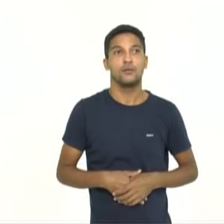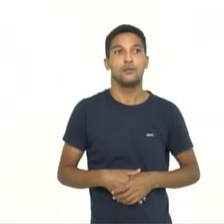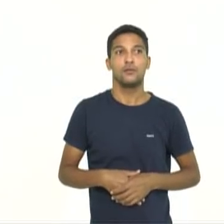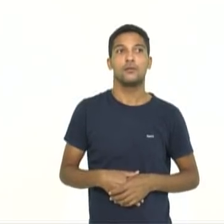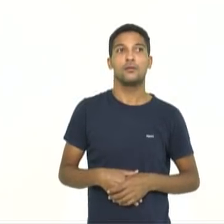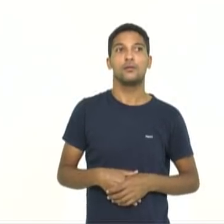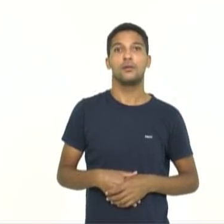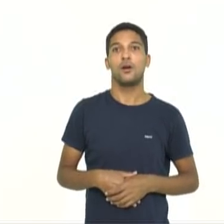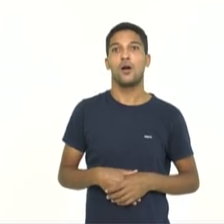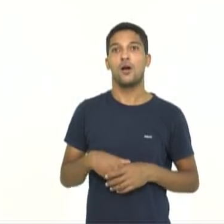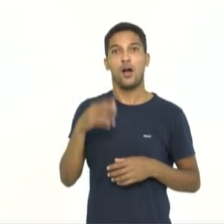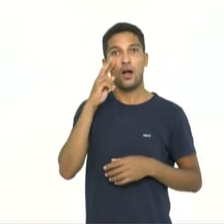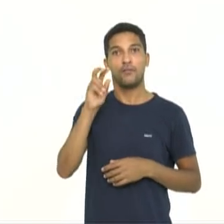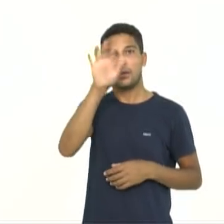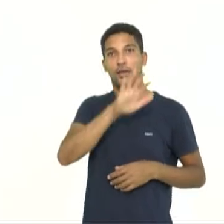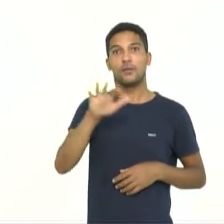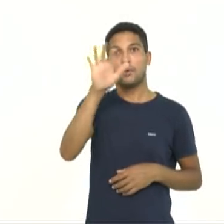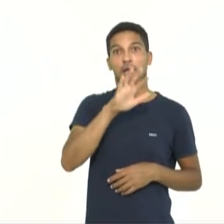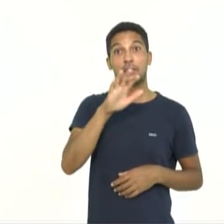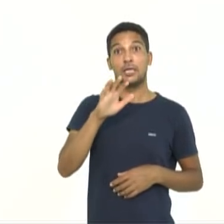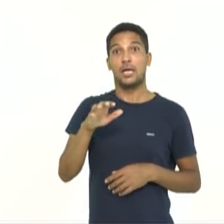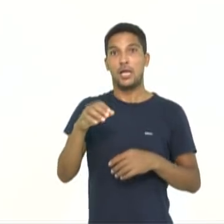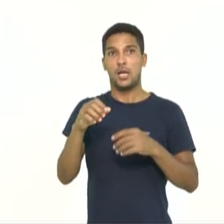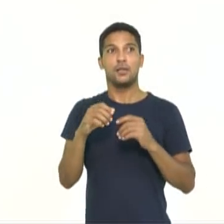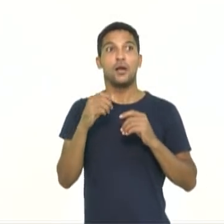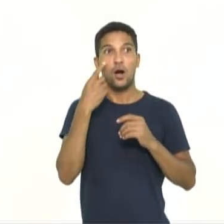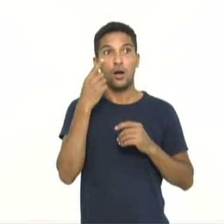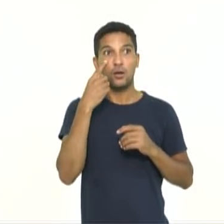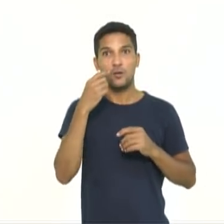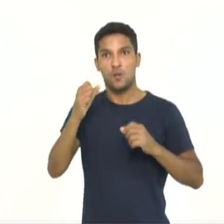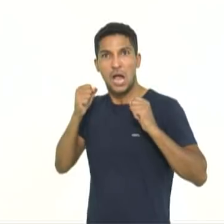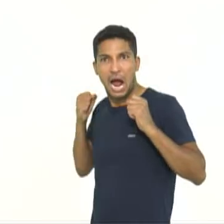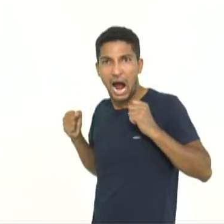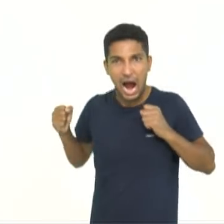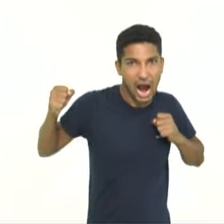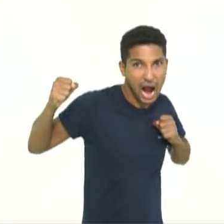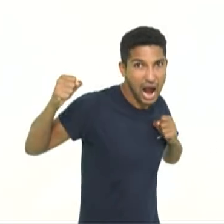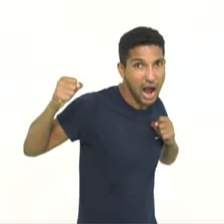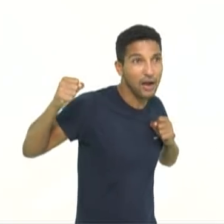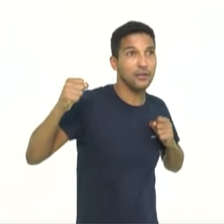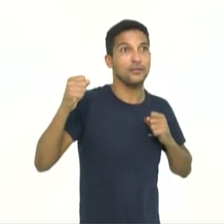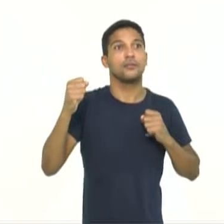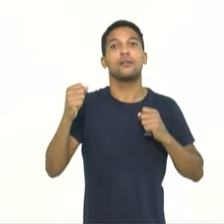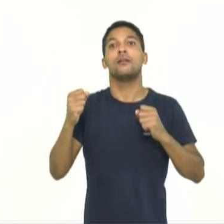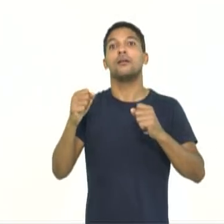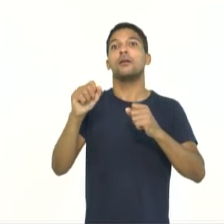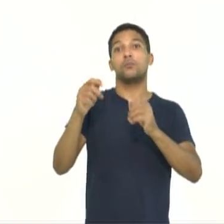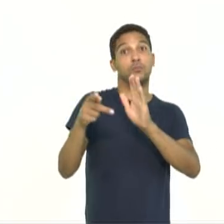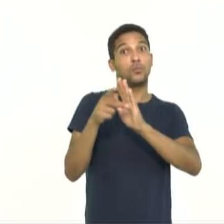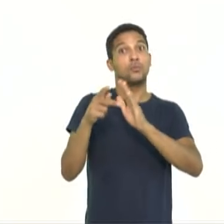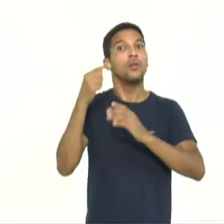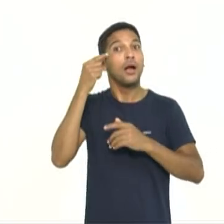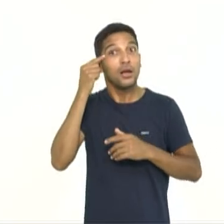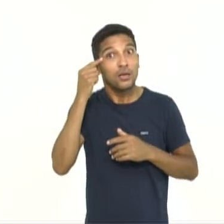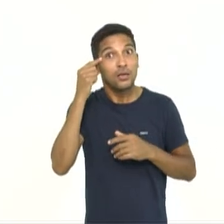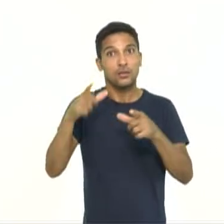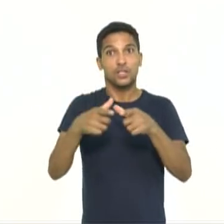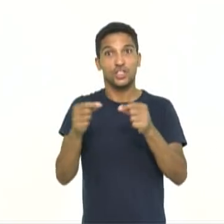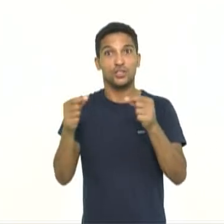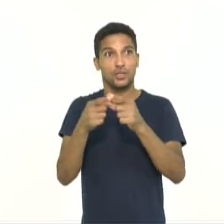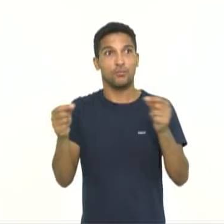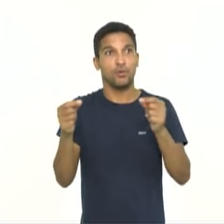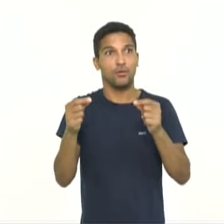mais necessária para esse fim e acabou também se esportivizando, como as outras lutas. Então hoje a gente encontra, quando a